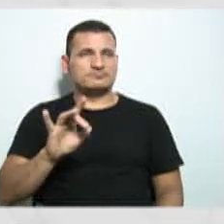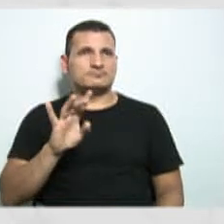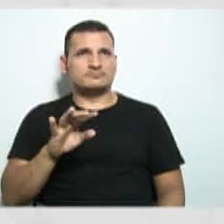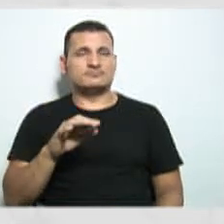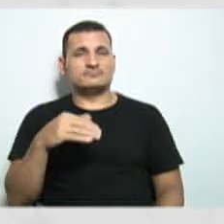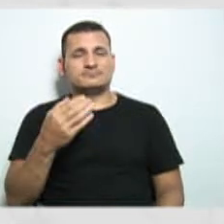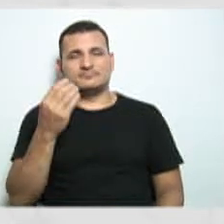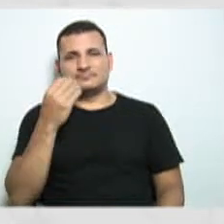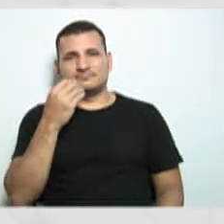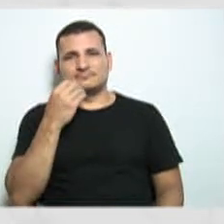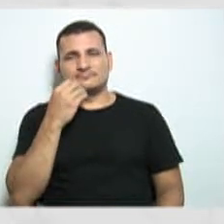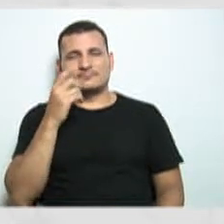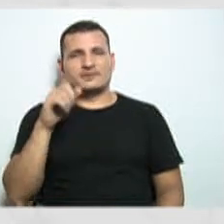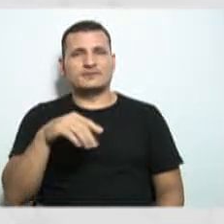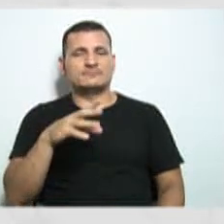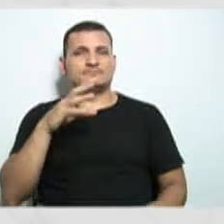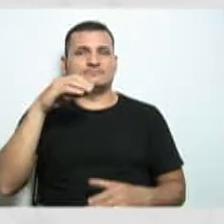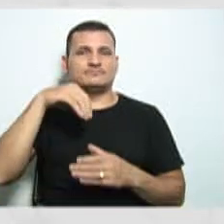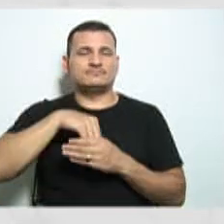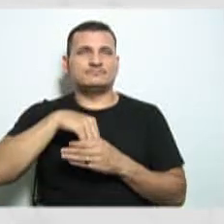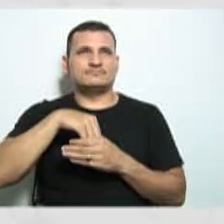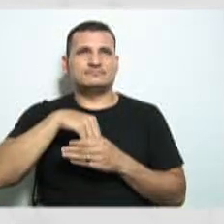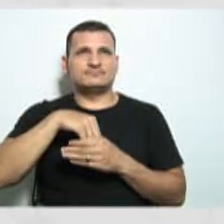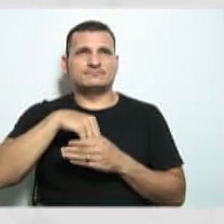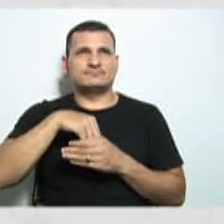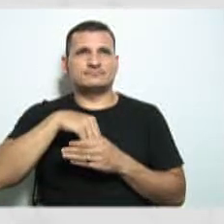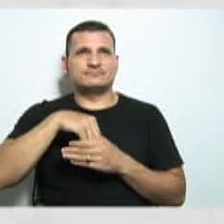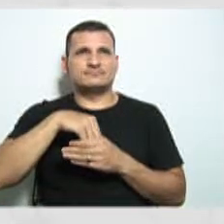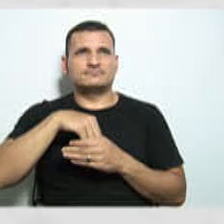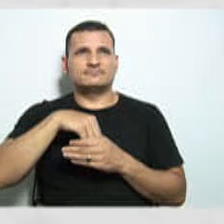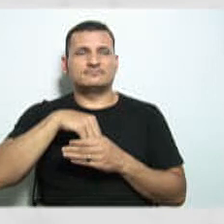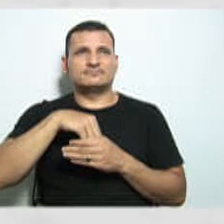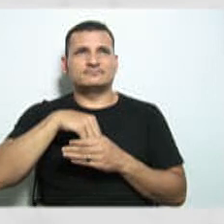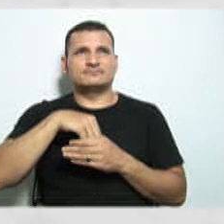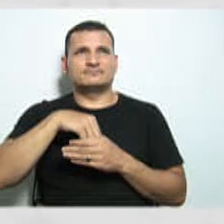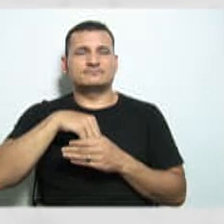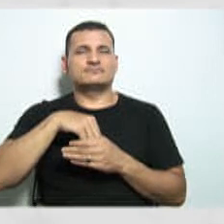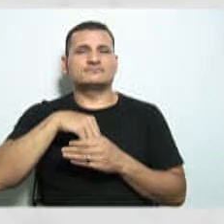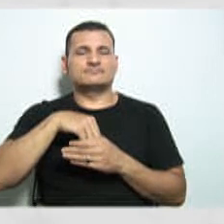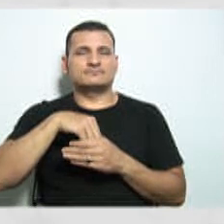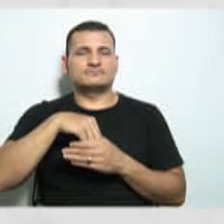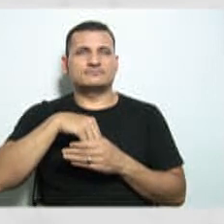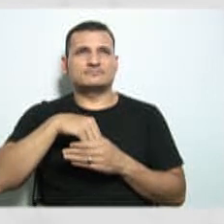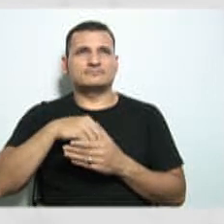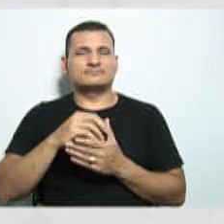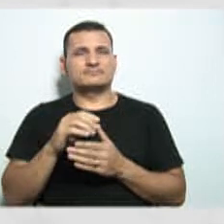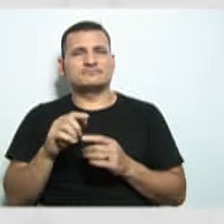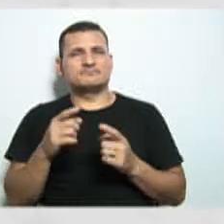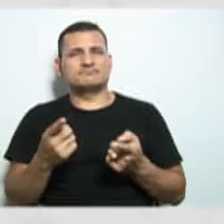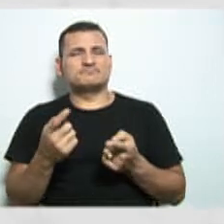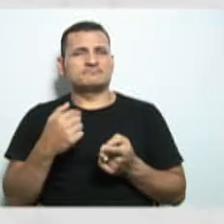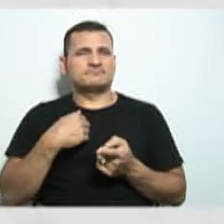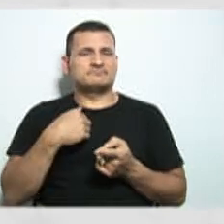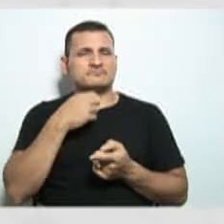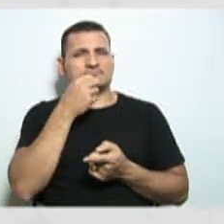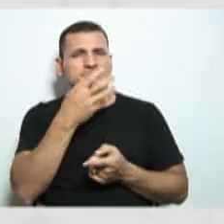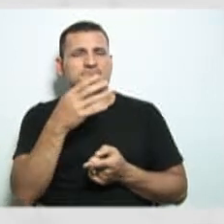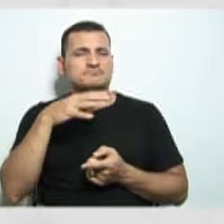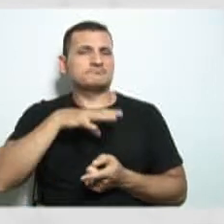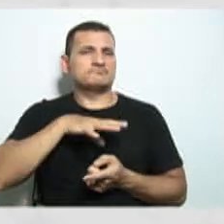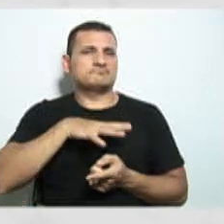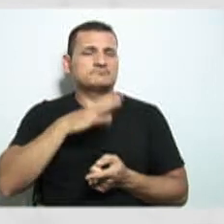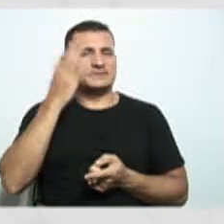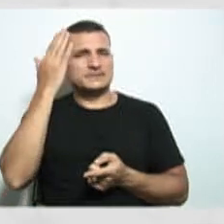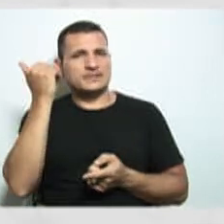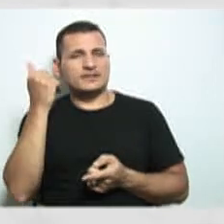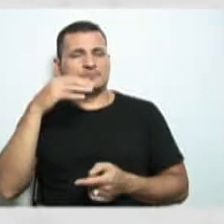a fraqueza é algo interno, faz parte dos fatores internos. Ah, professor, eu sou muito bom em português,